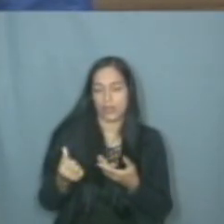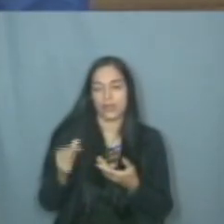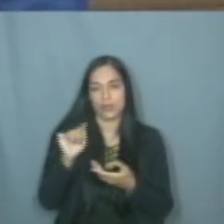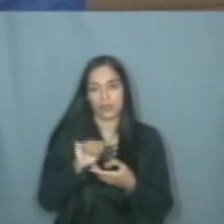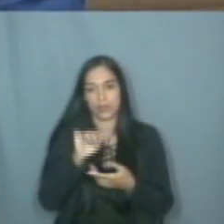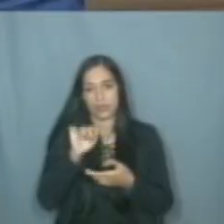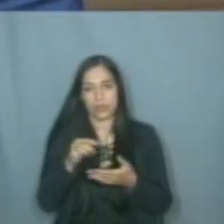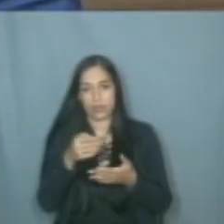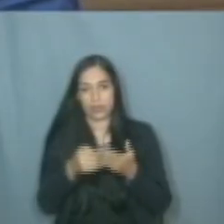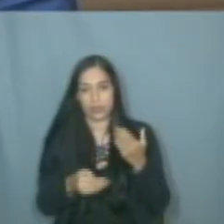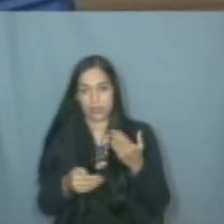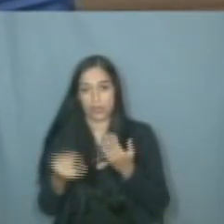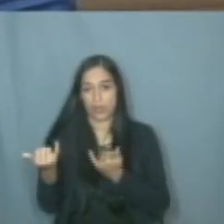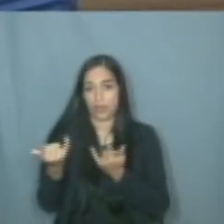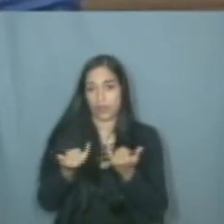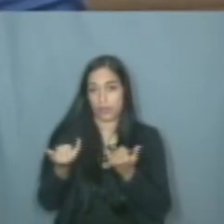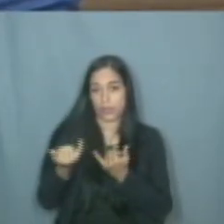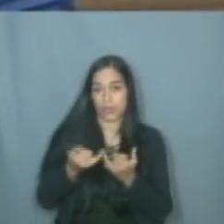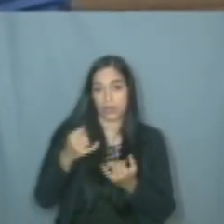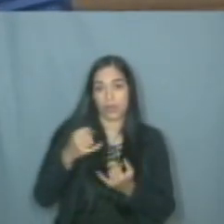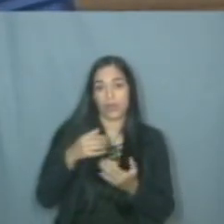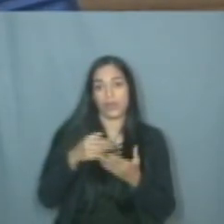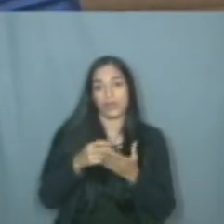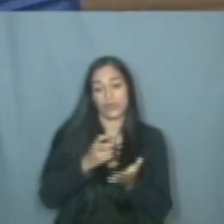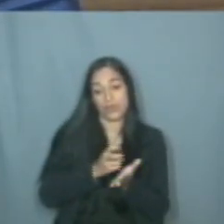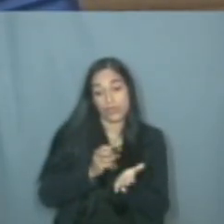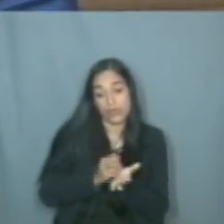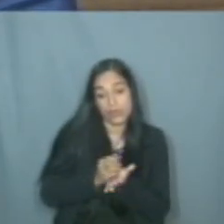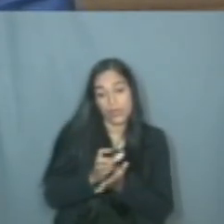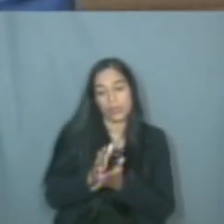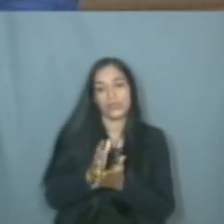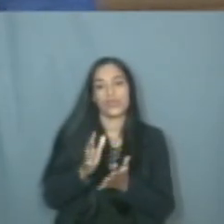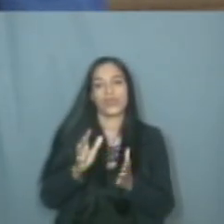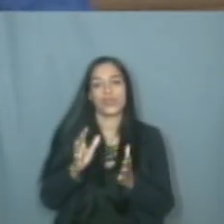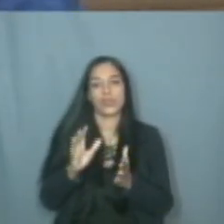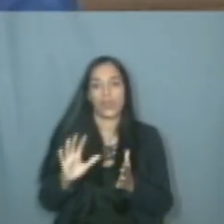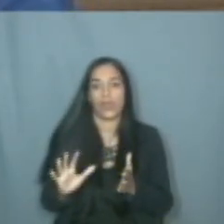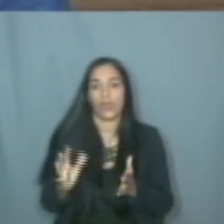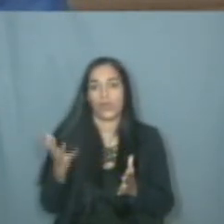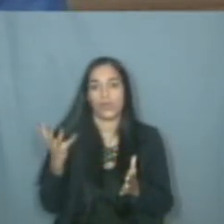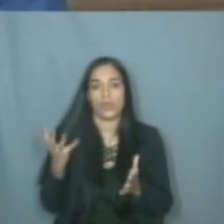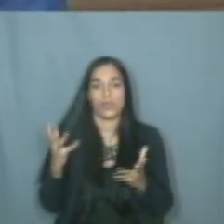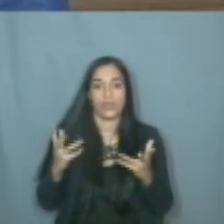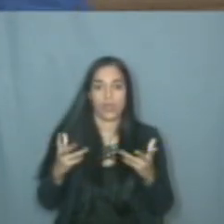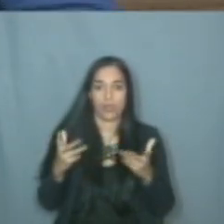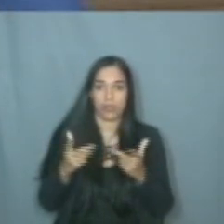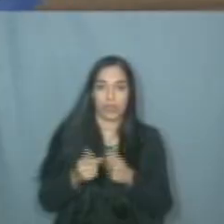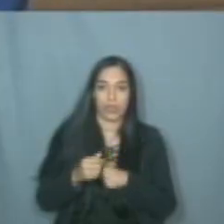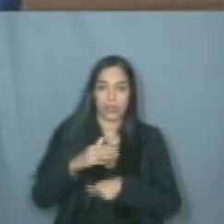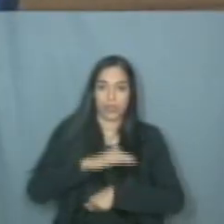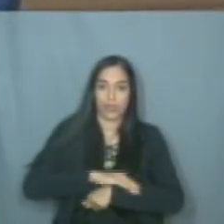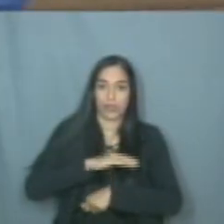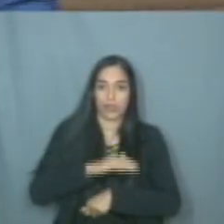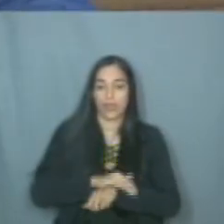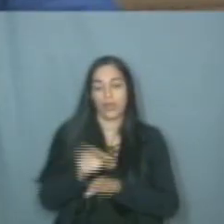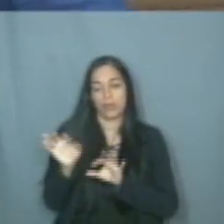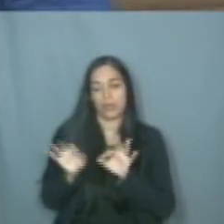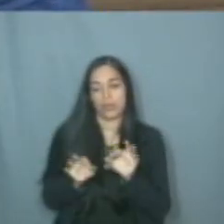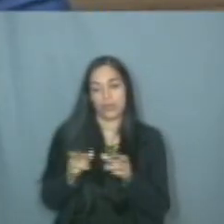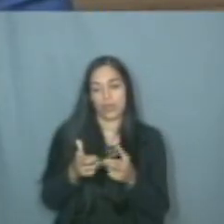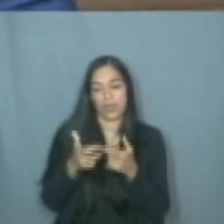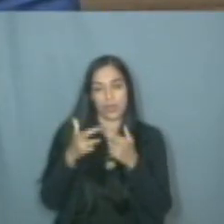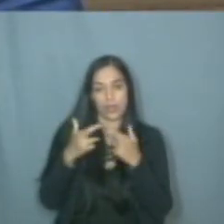Conforme relatos recebidos, as demissões ocorreram em larga escala, atingindo, como eu falei, no tempo que nós elaboramos o requerimento,